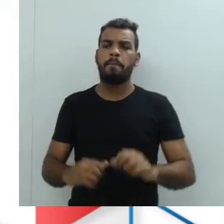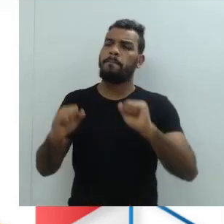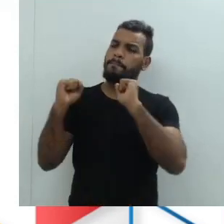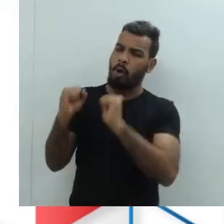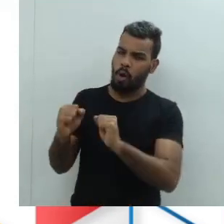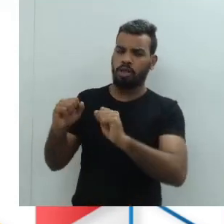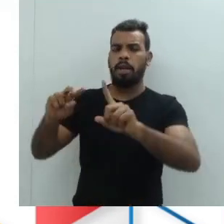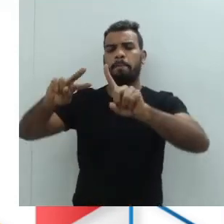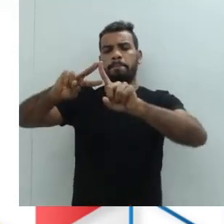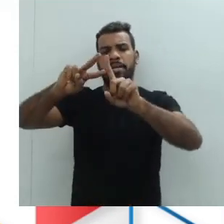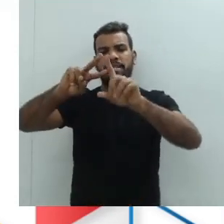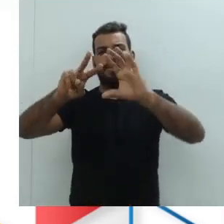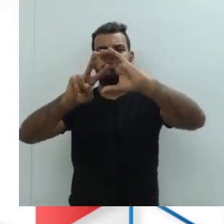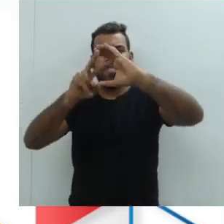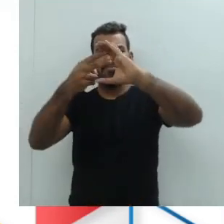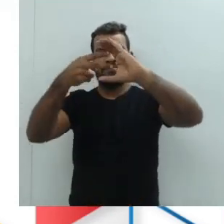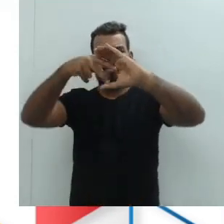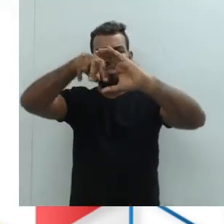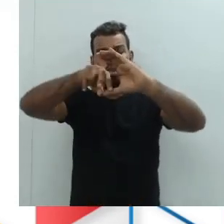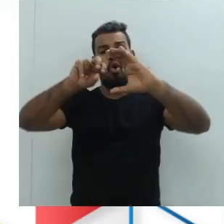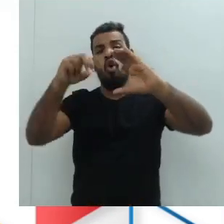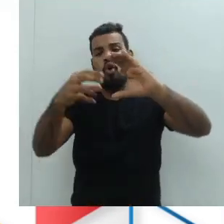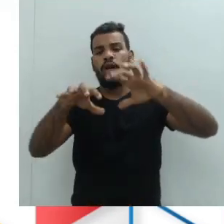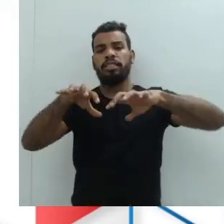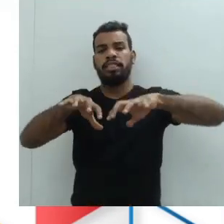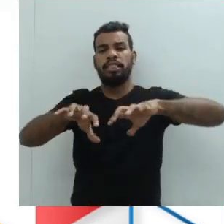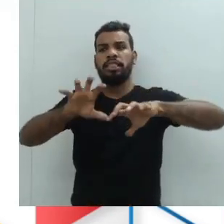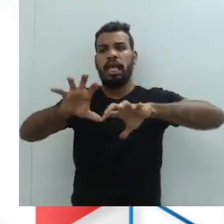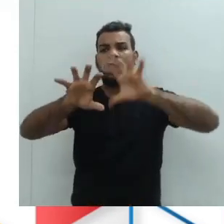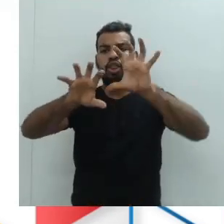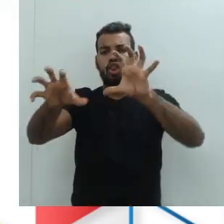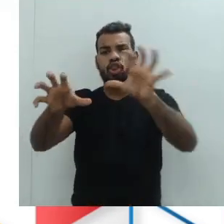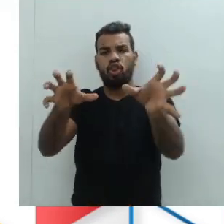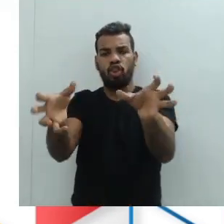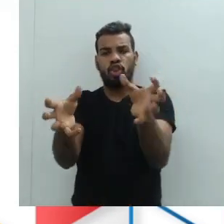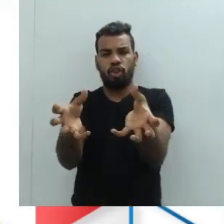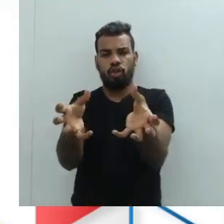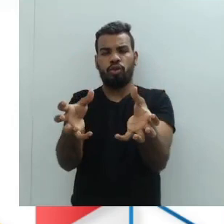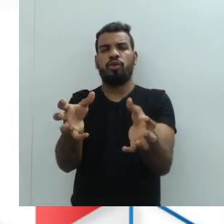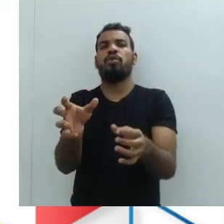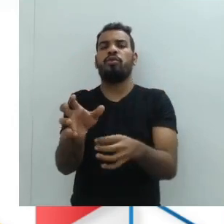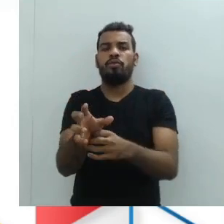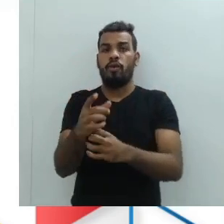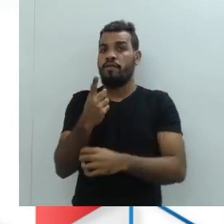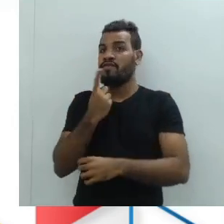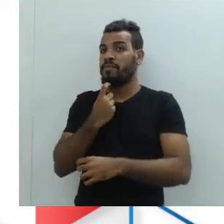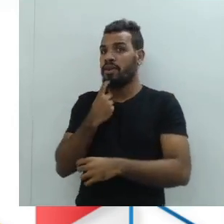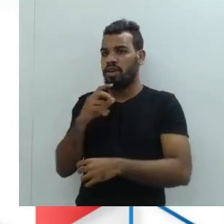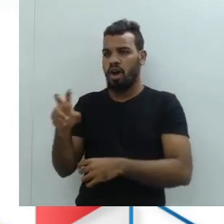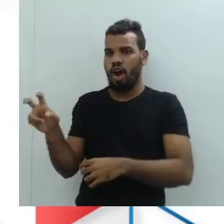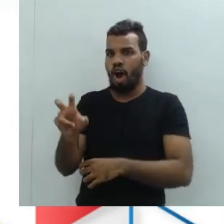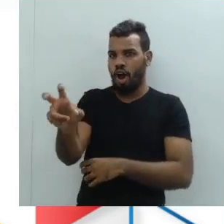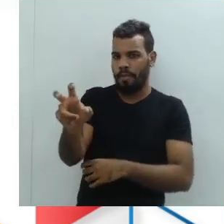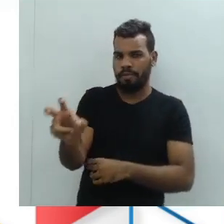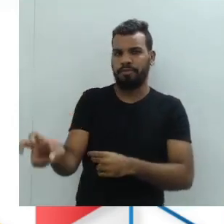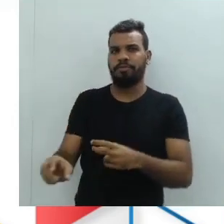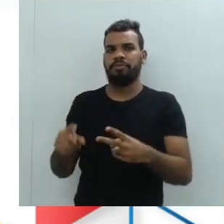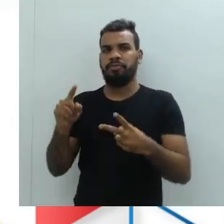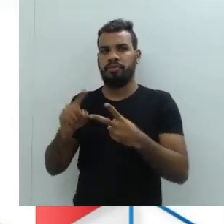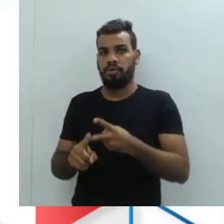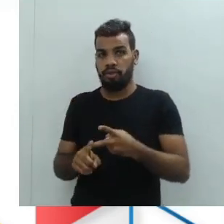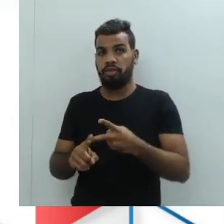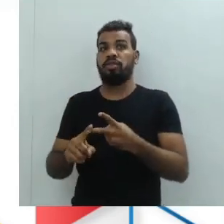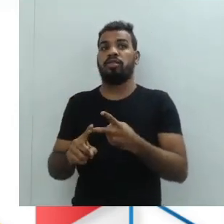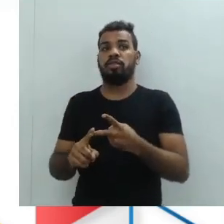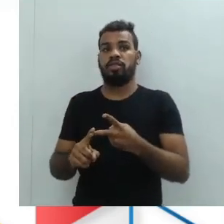de setores ou também chamar gráfico de pizza. Veja que eu tenho aqui a parte vermelha, que representa a cobra, tenho a parte que